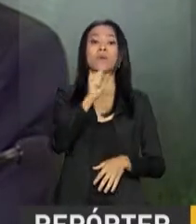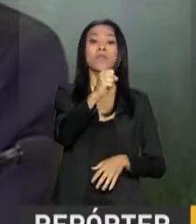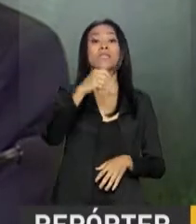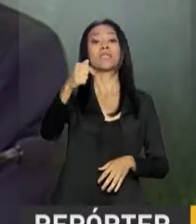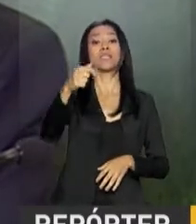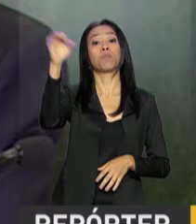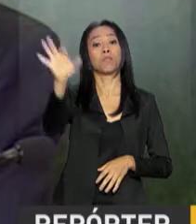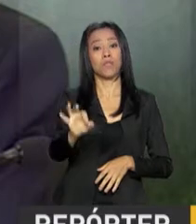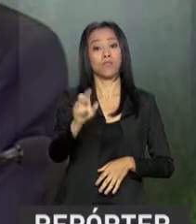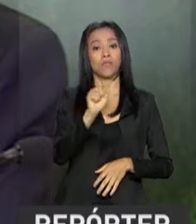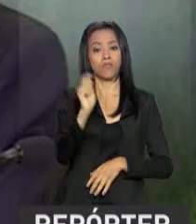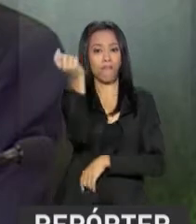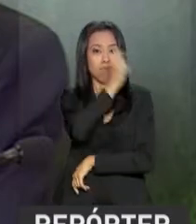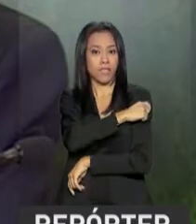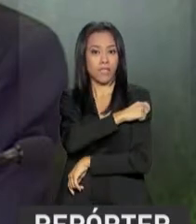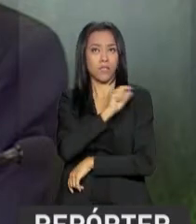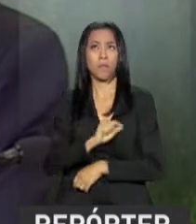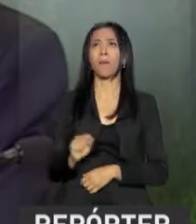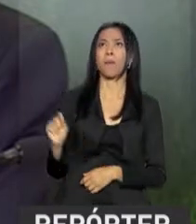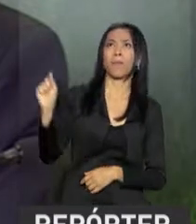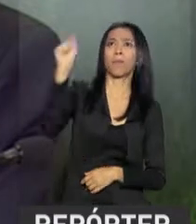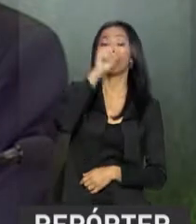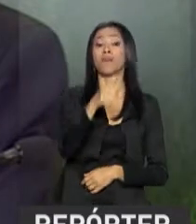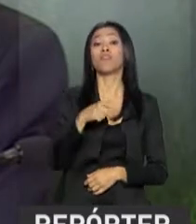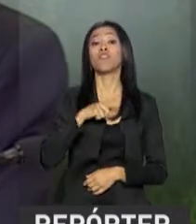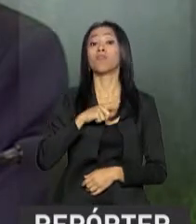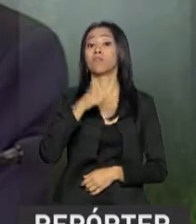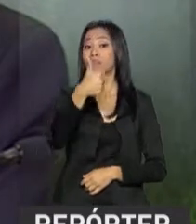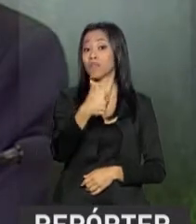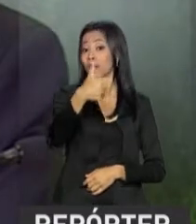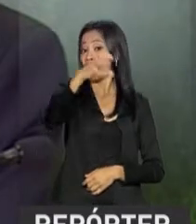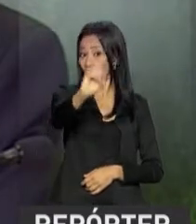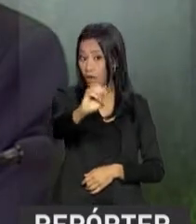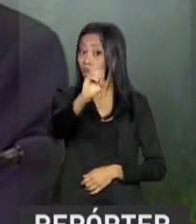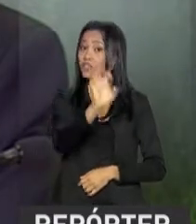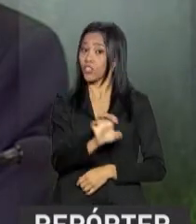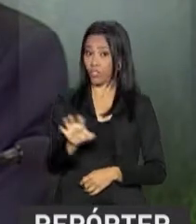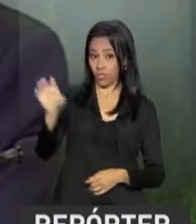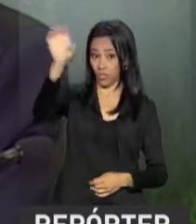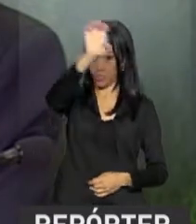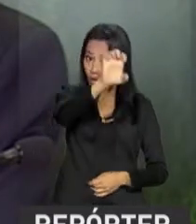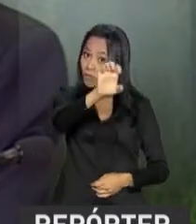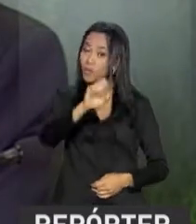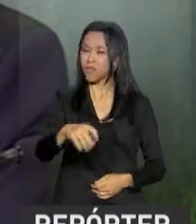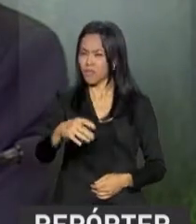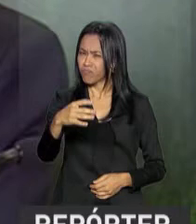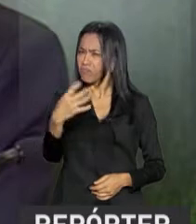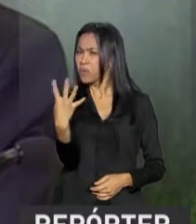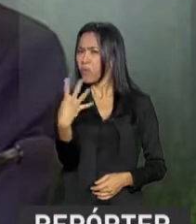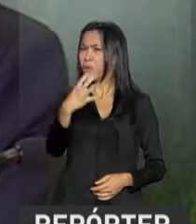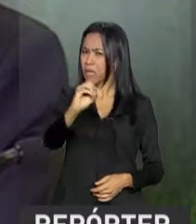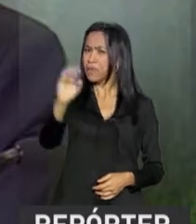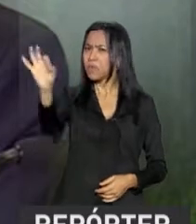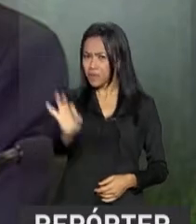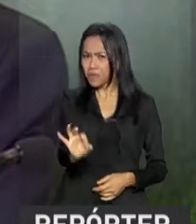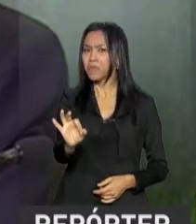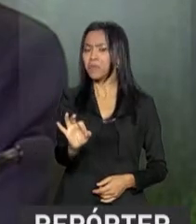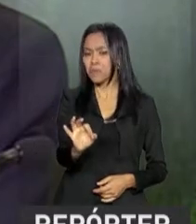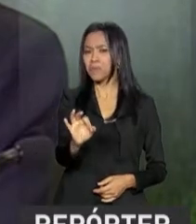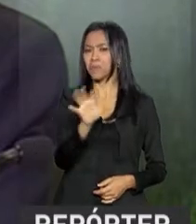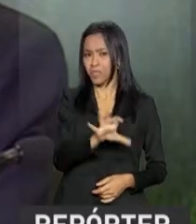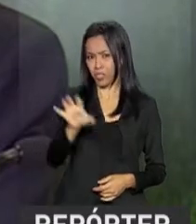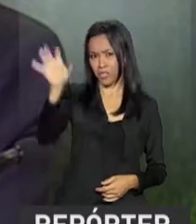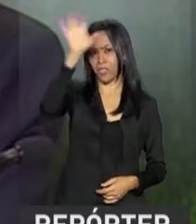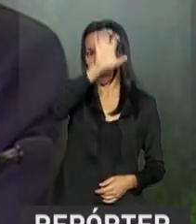nós tivemos aí dez estados brasileiros ou cerca de 40% dos novos estados quase